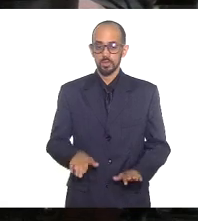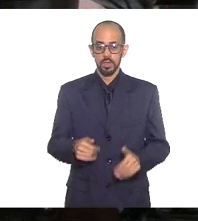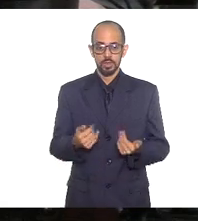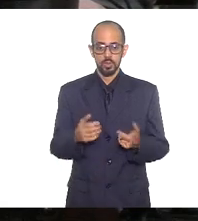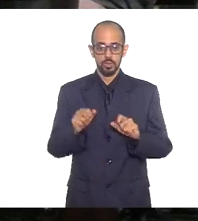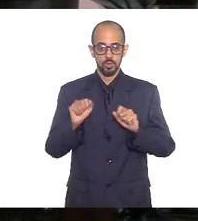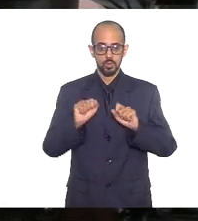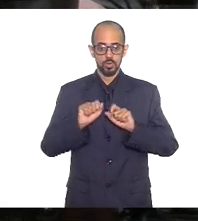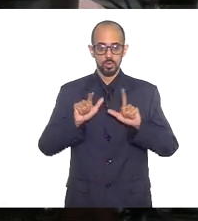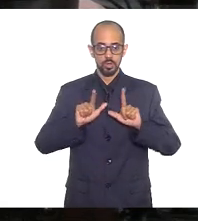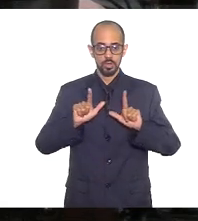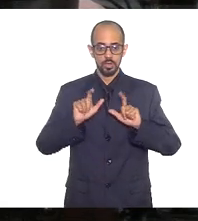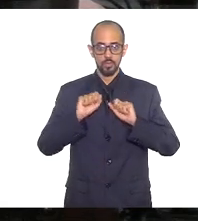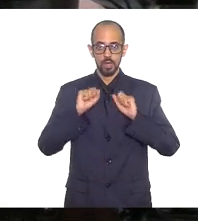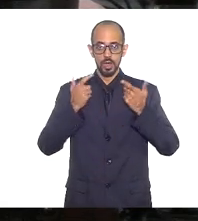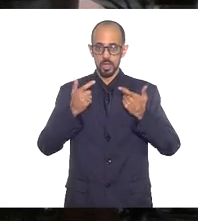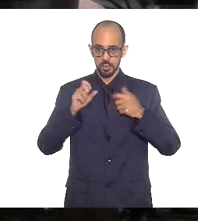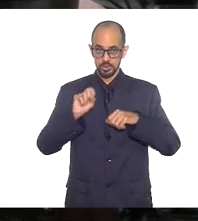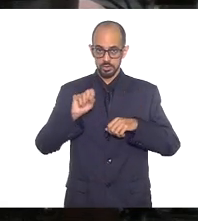Lerge, ok?